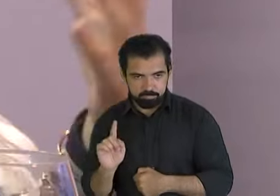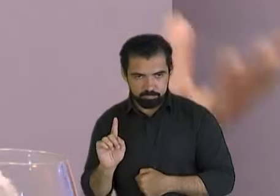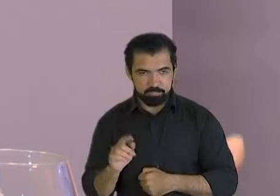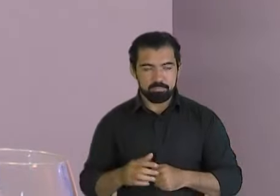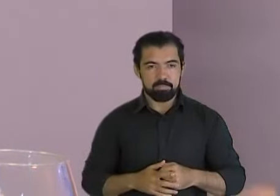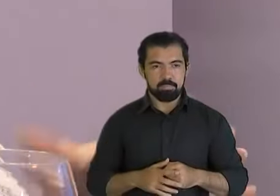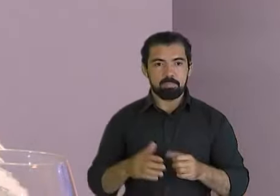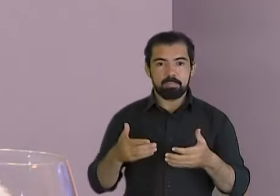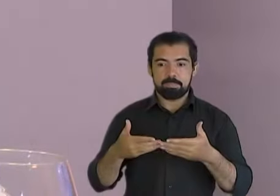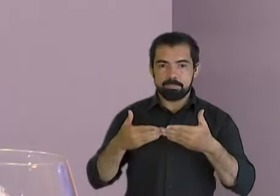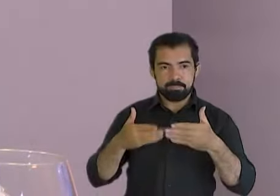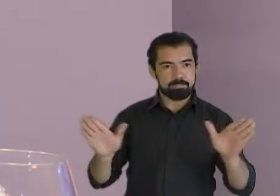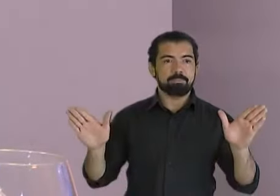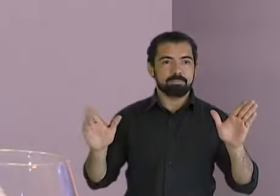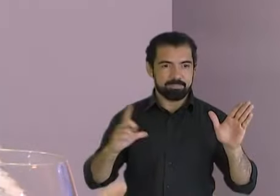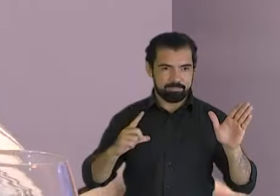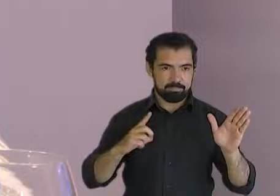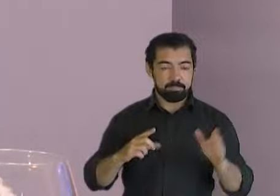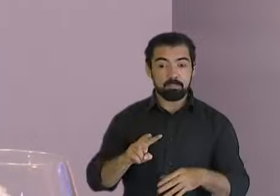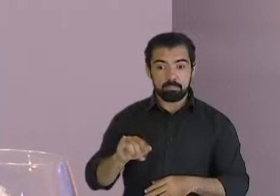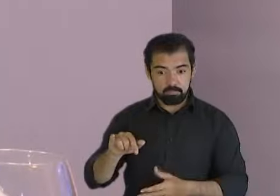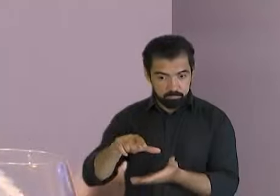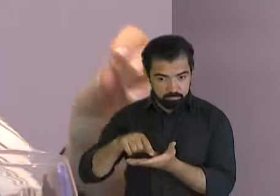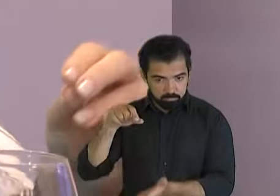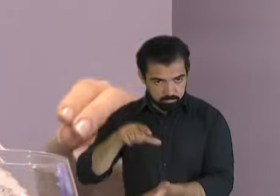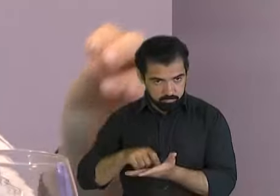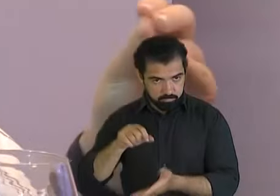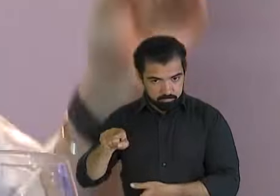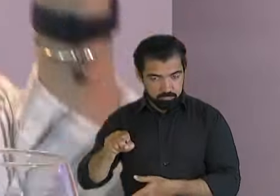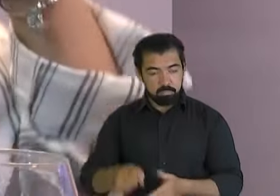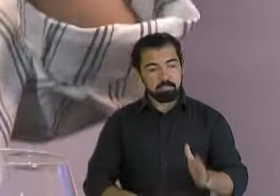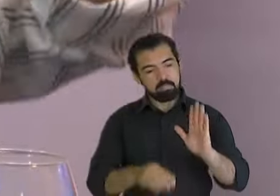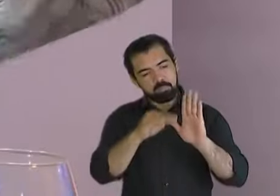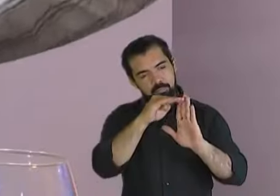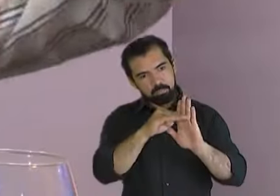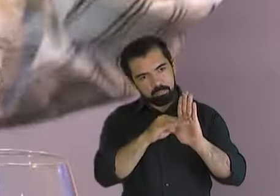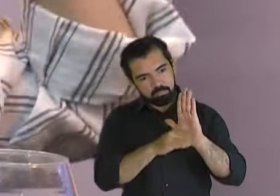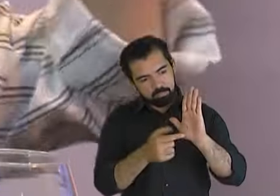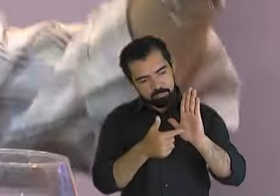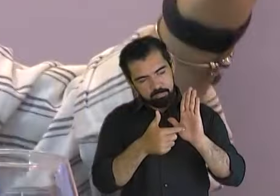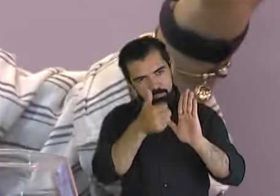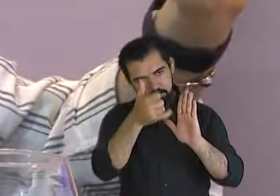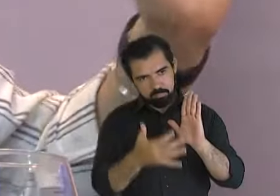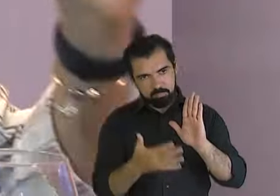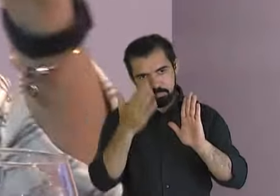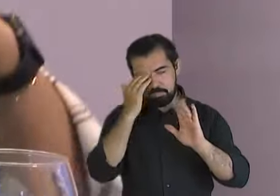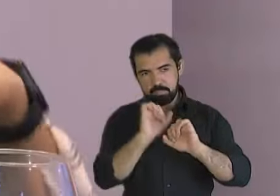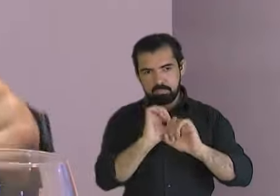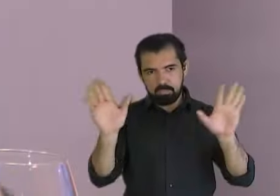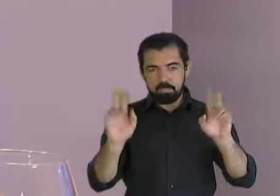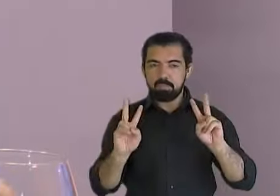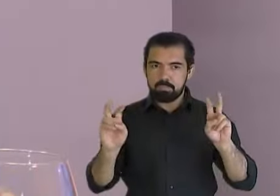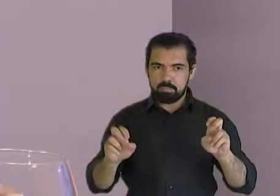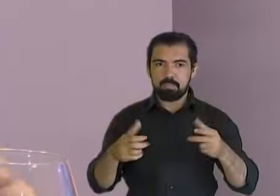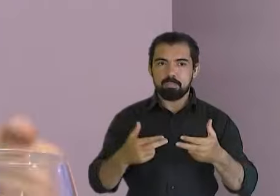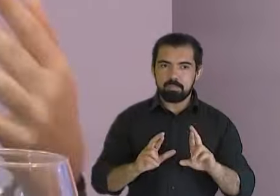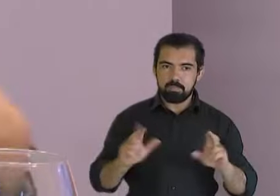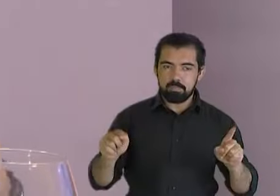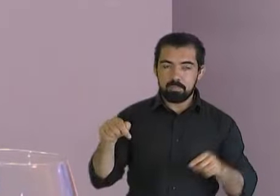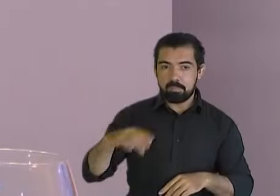algo muito exposto, né? Então, assim, você vai jogar lá no jogo e os termos e condições, eles estão expostos bem claramente, que é uma coisa que já aqui